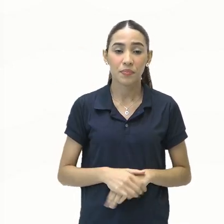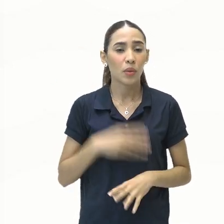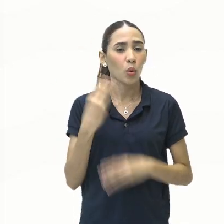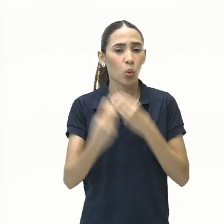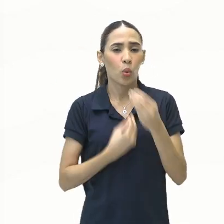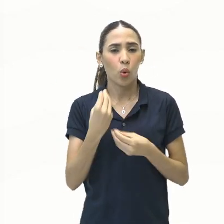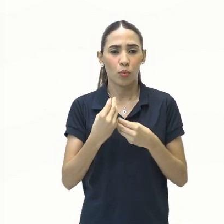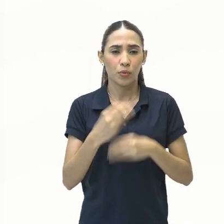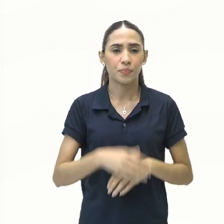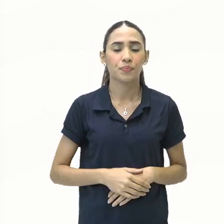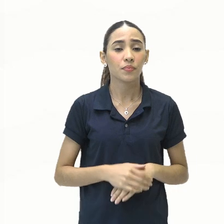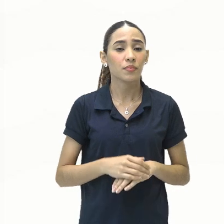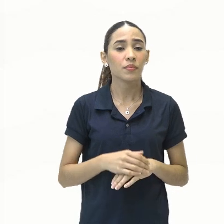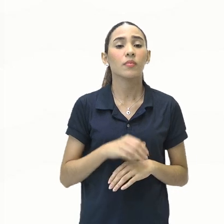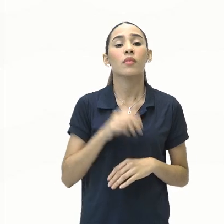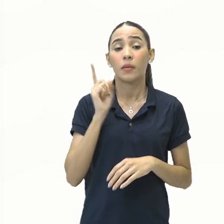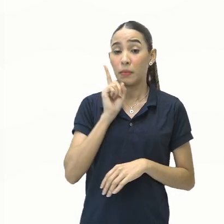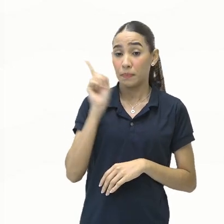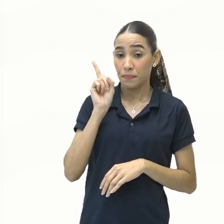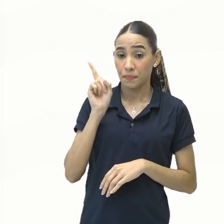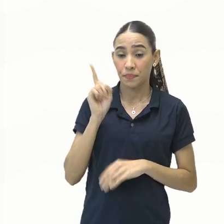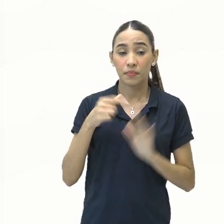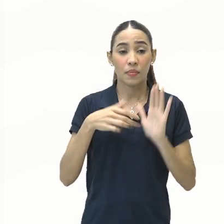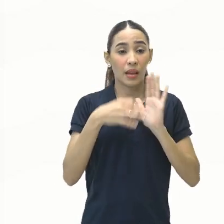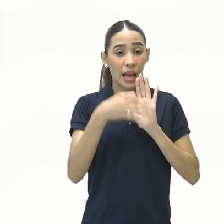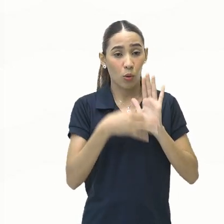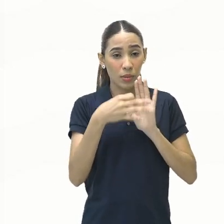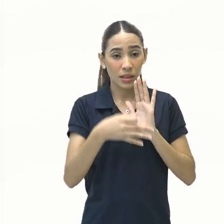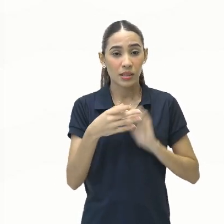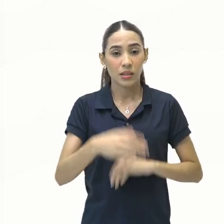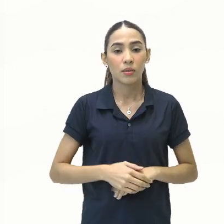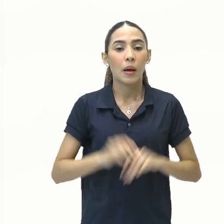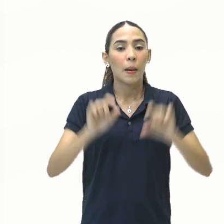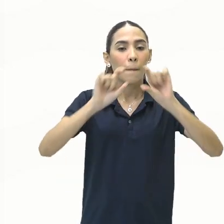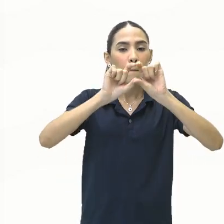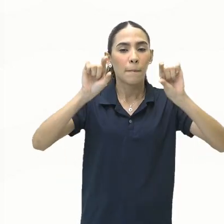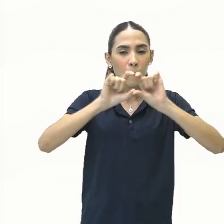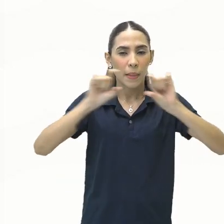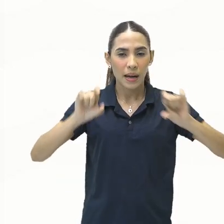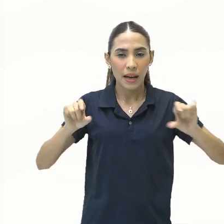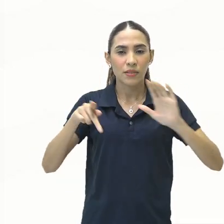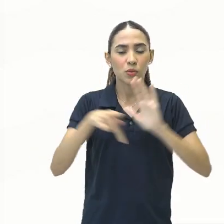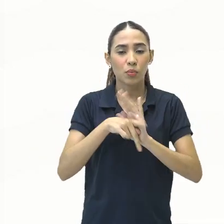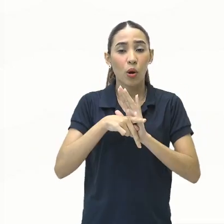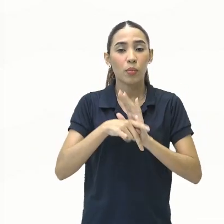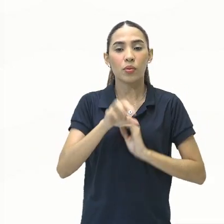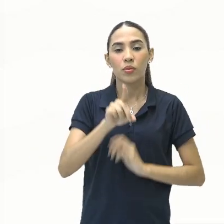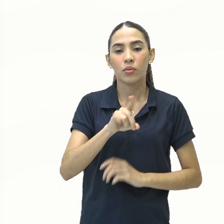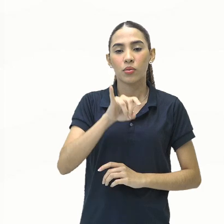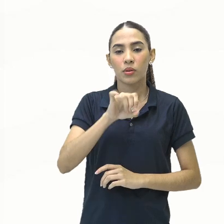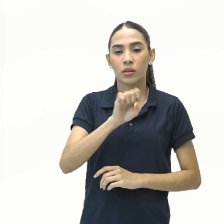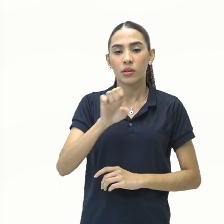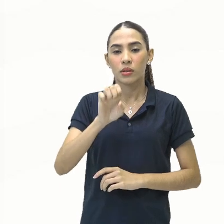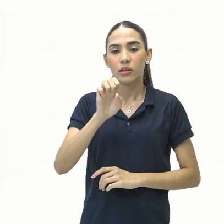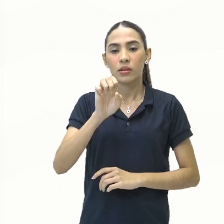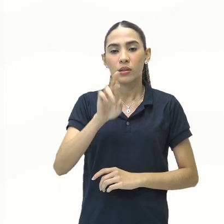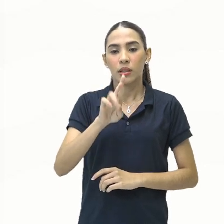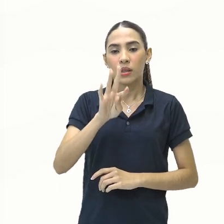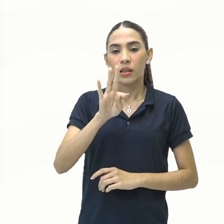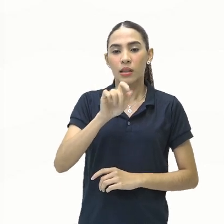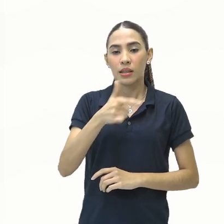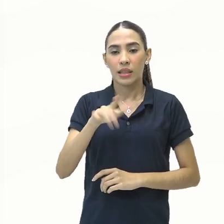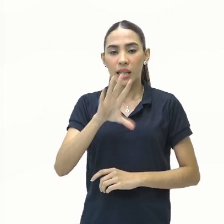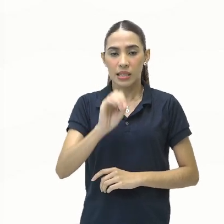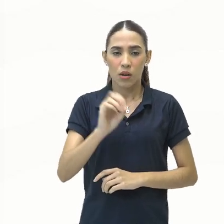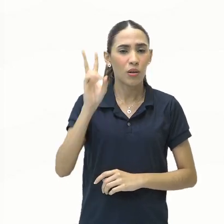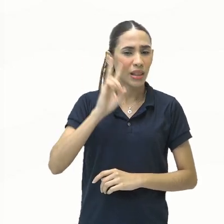fazer isso? Com argumentação. Os parágrafos intermediários da dissertação. Lembram lá que no nosso desenvolvimento, naquela